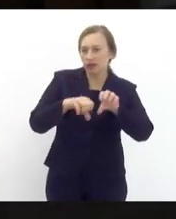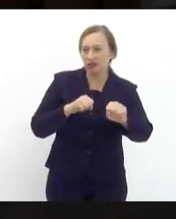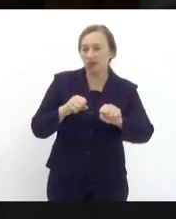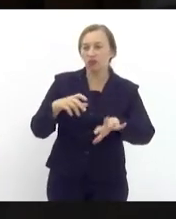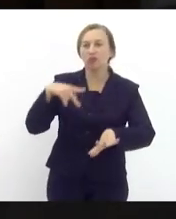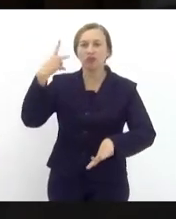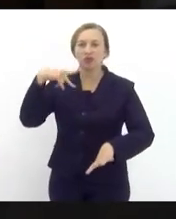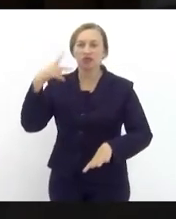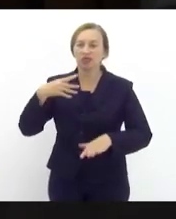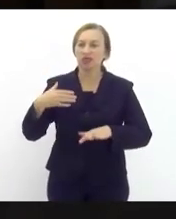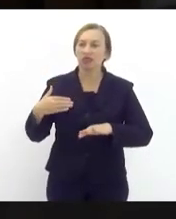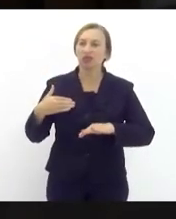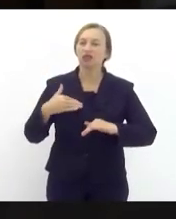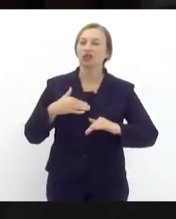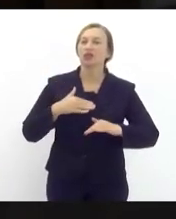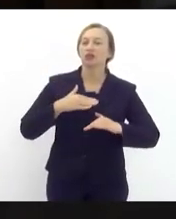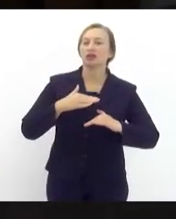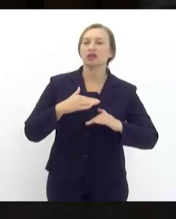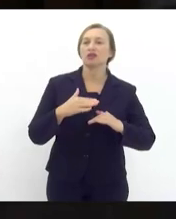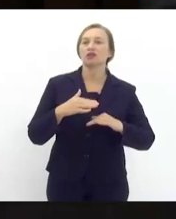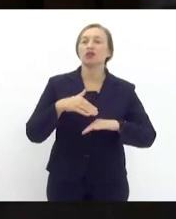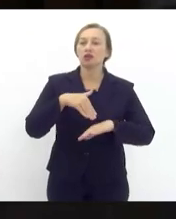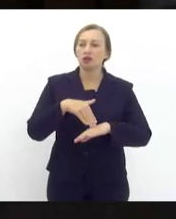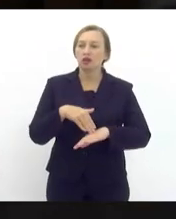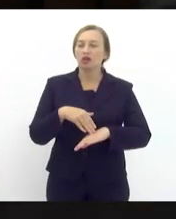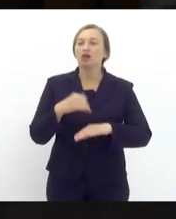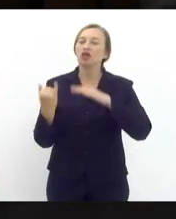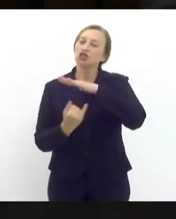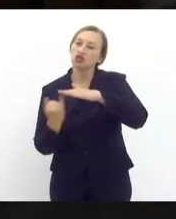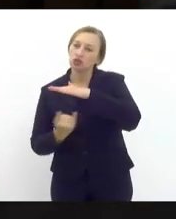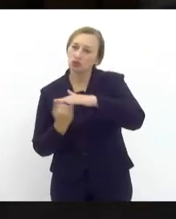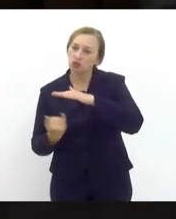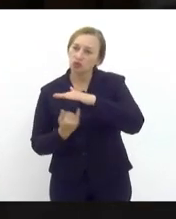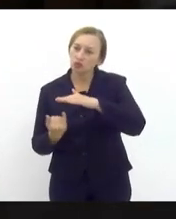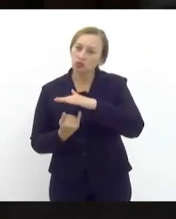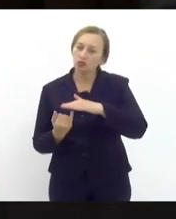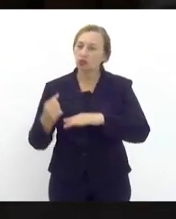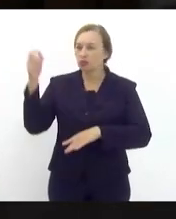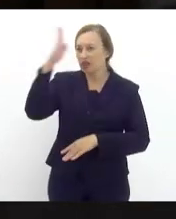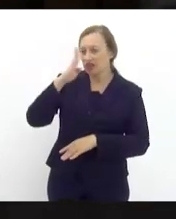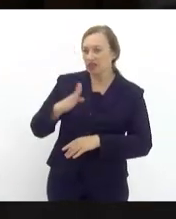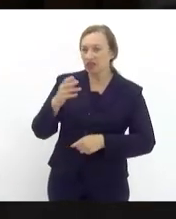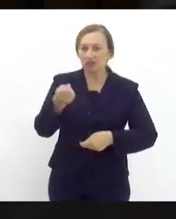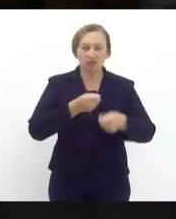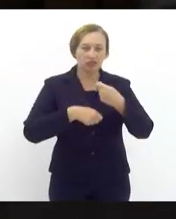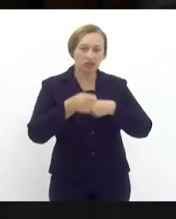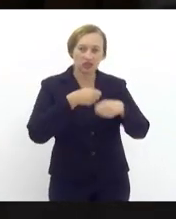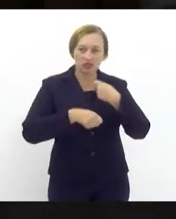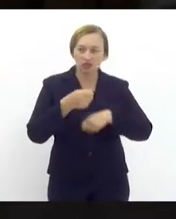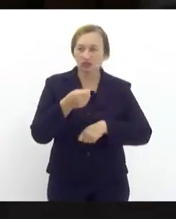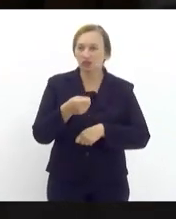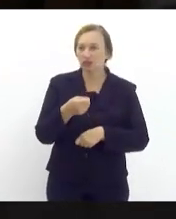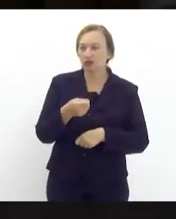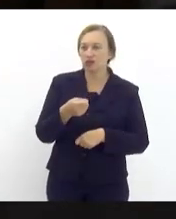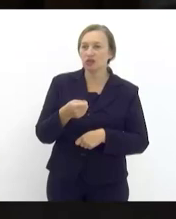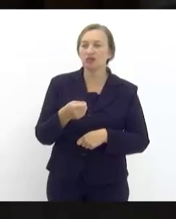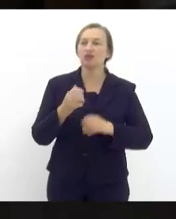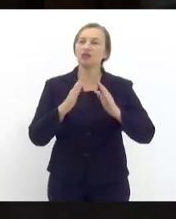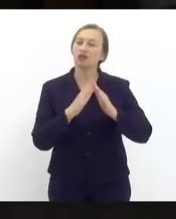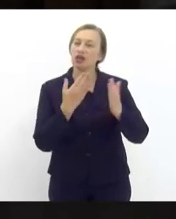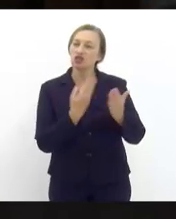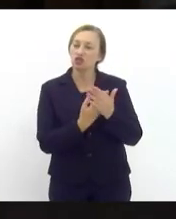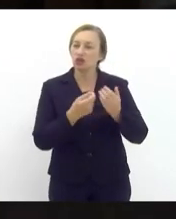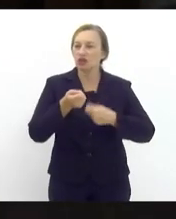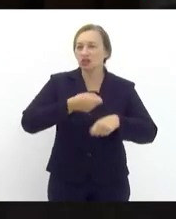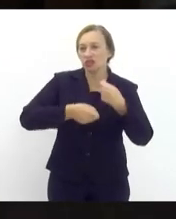legislativo ministrado pelo Instituto Brasileiro de gestão de negócios e pela escola do Legislativo